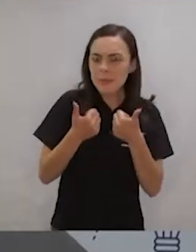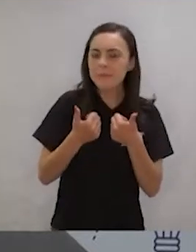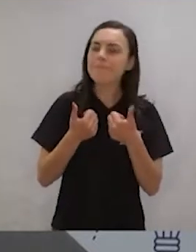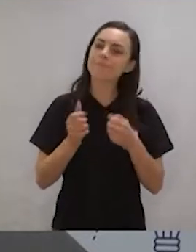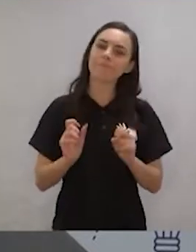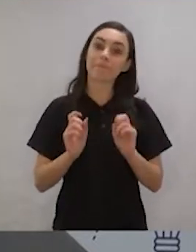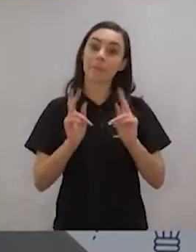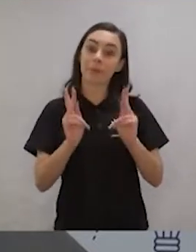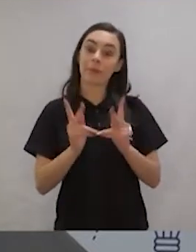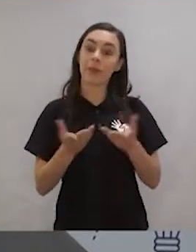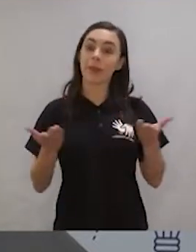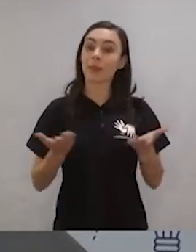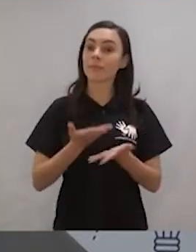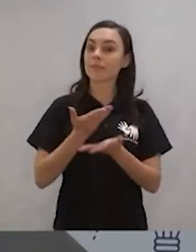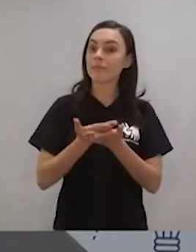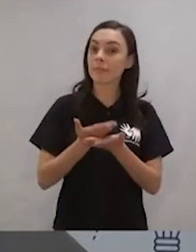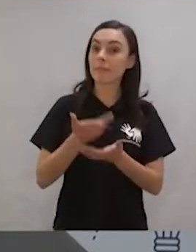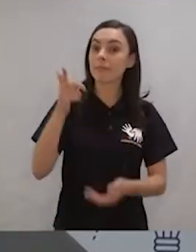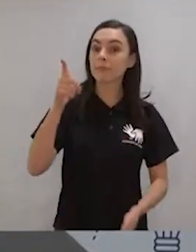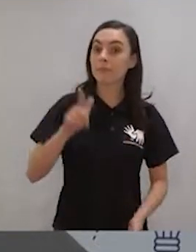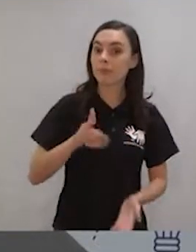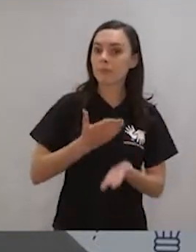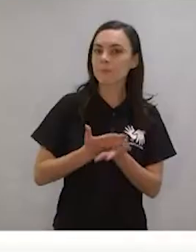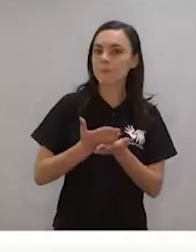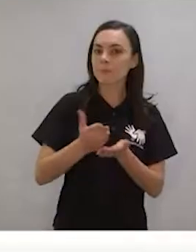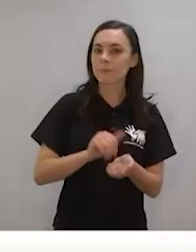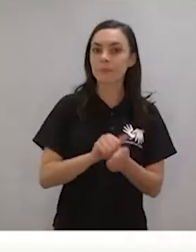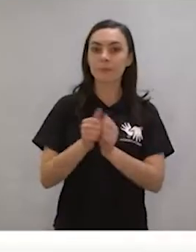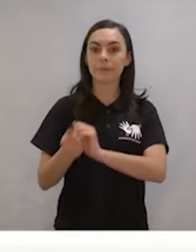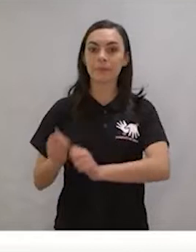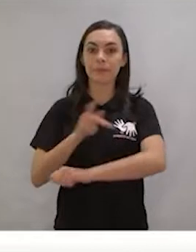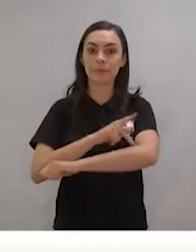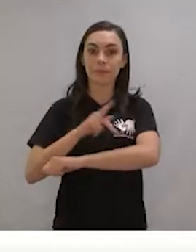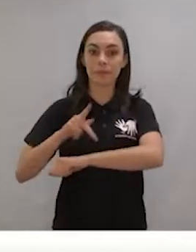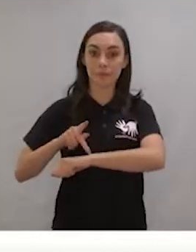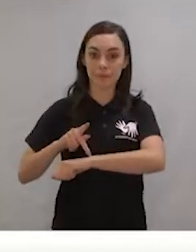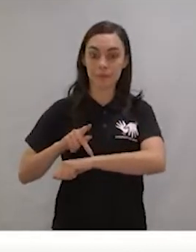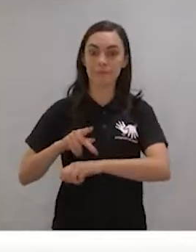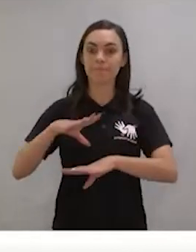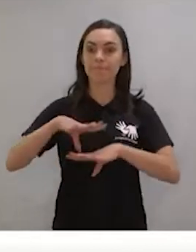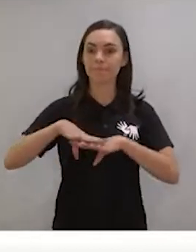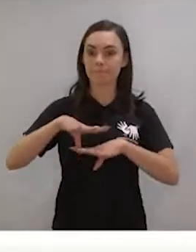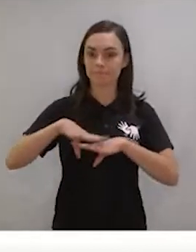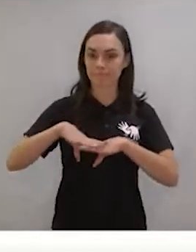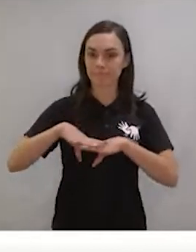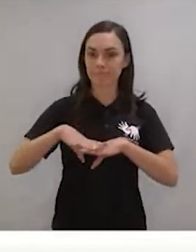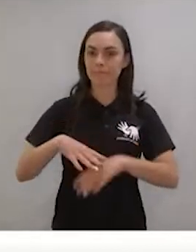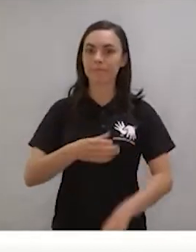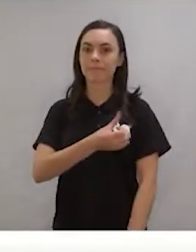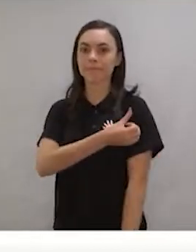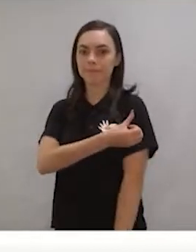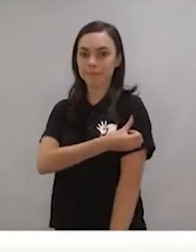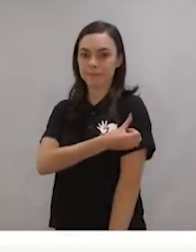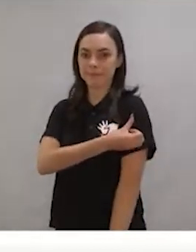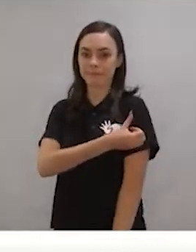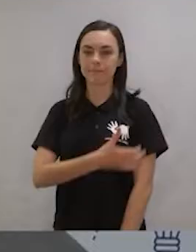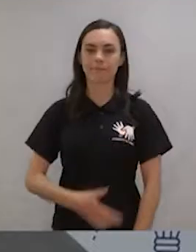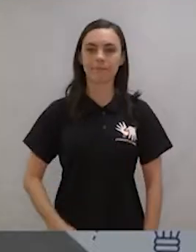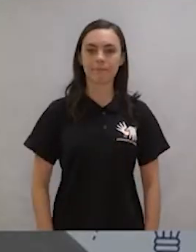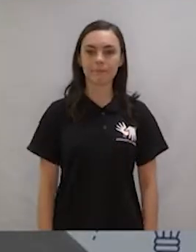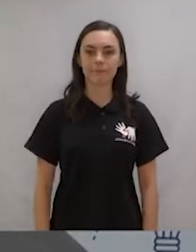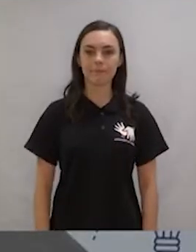bom, então estamos iniciando mais uma aula de adequação pedagógica de matemática para o